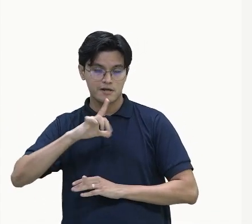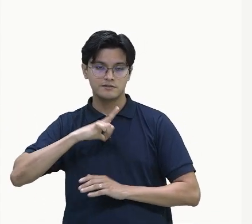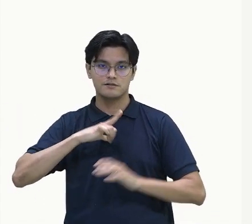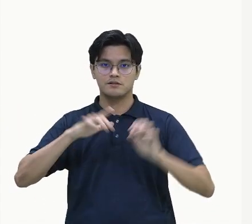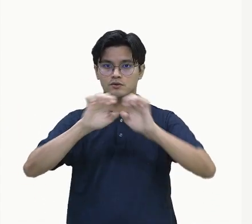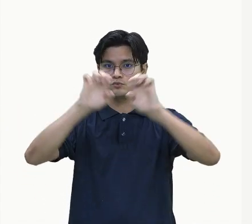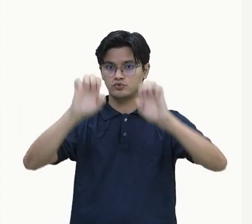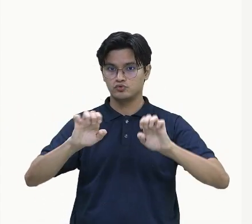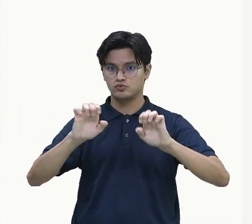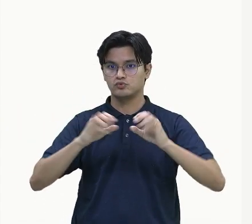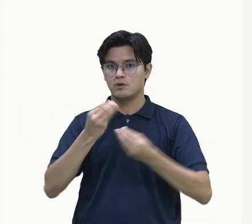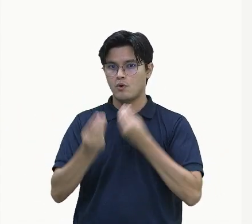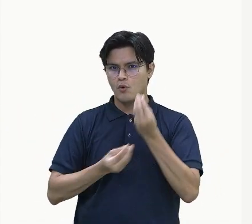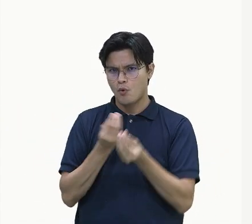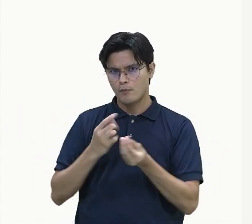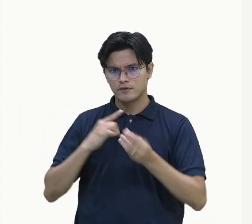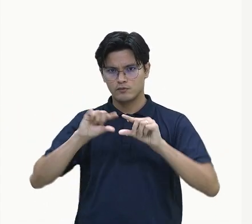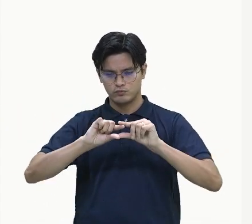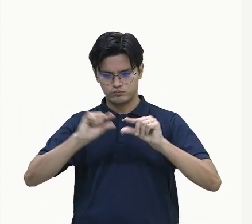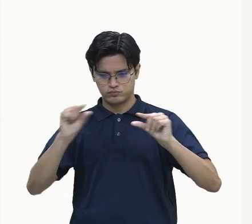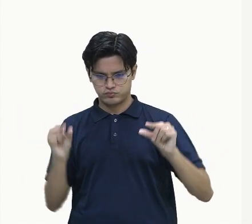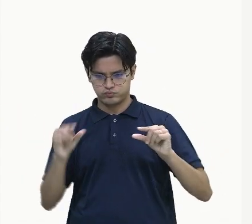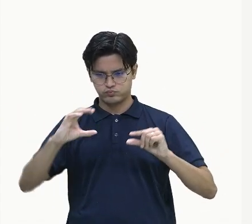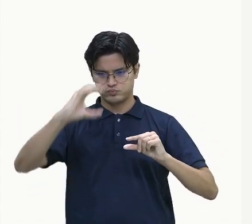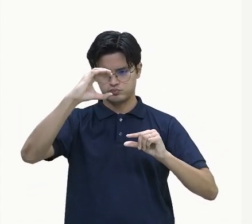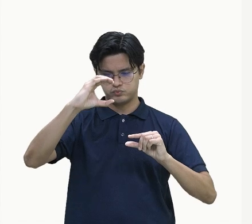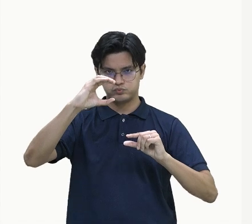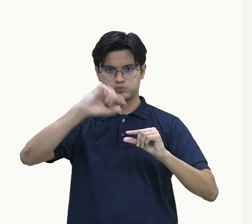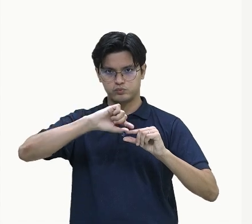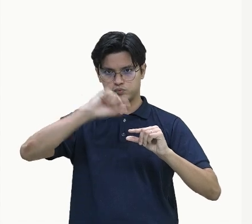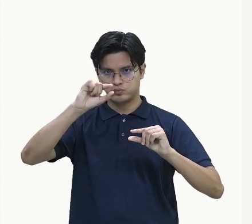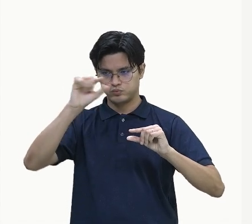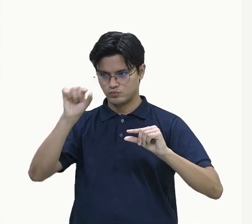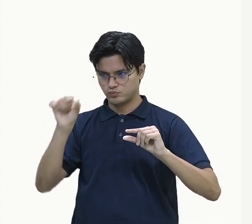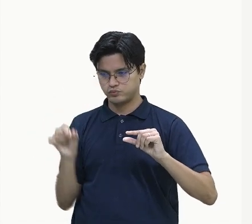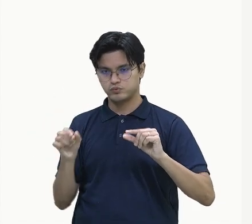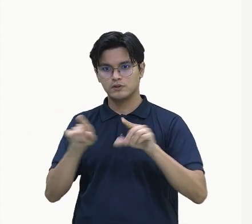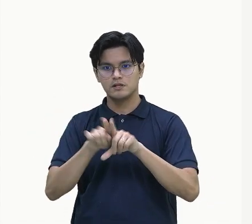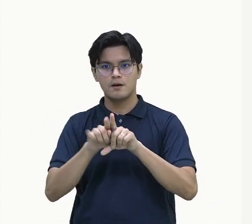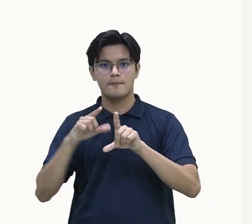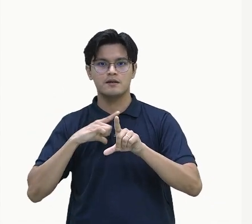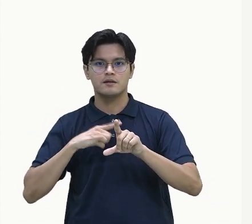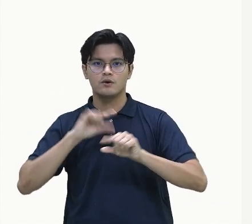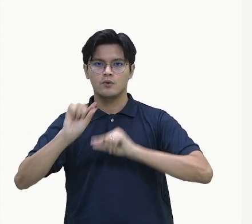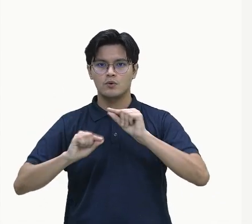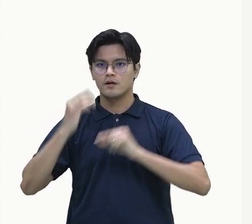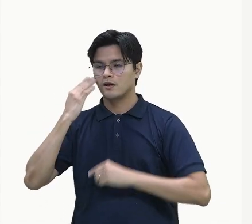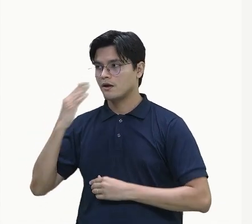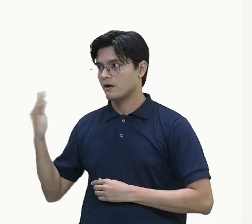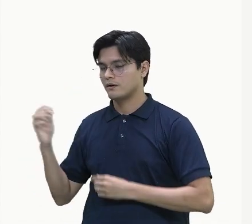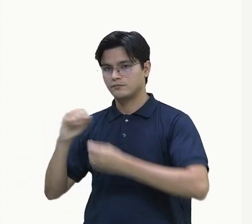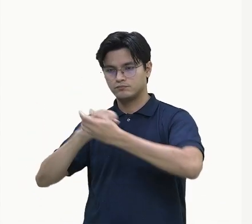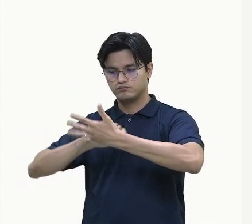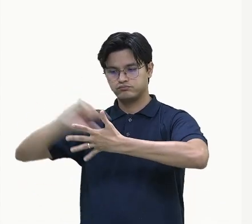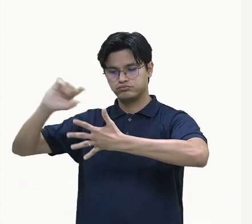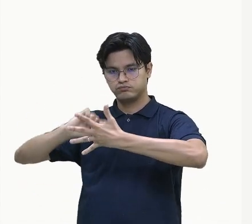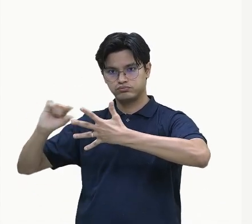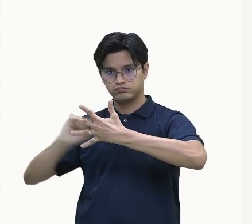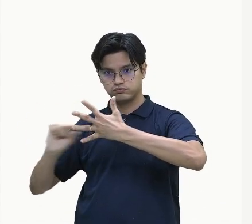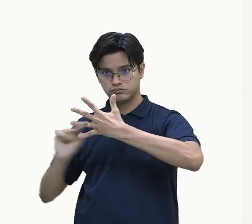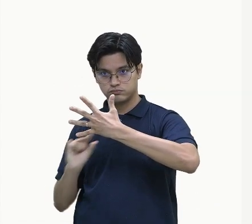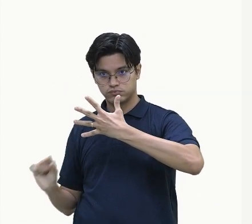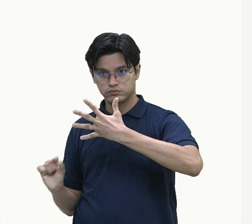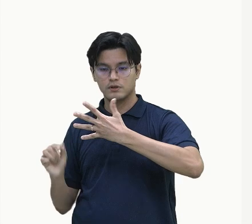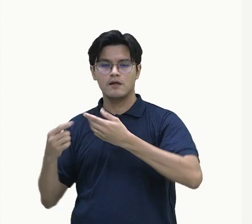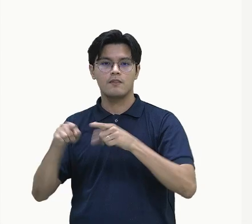olha, bem peculiar, bem diferente, e as células de Schwann são essa estrutura aqui. Então,